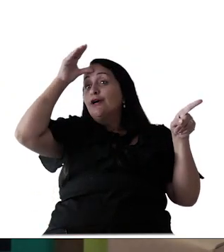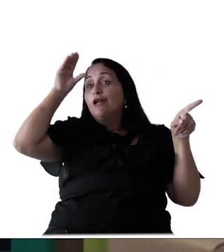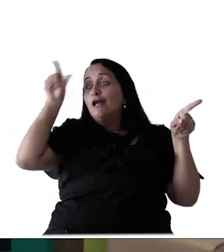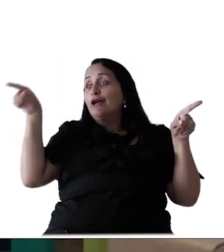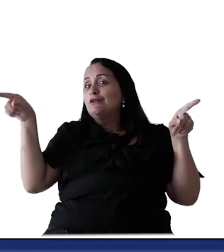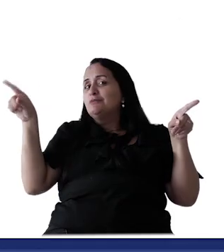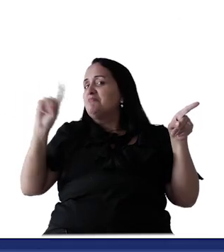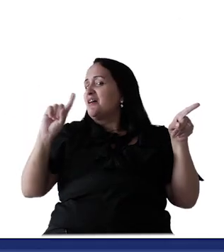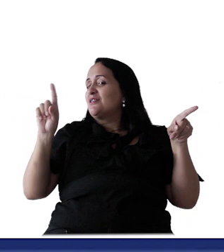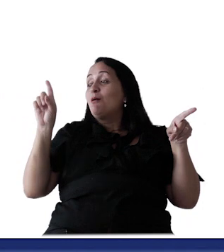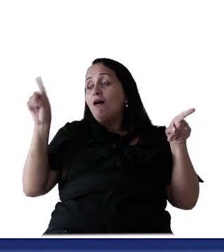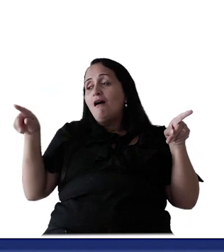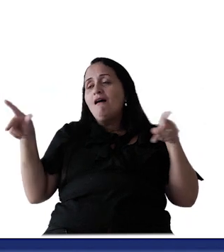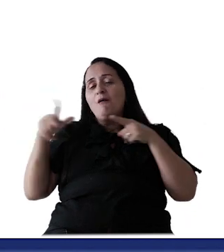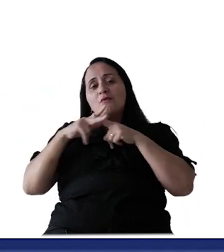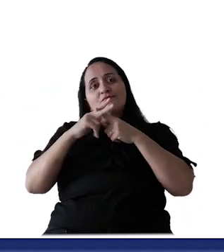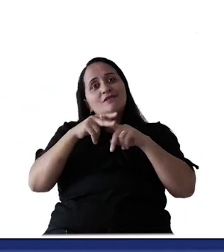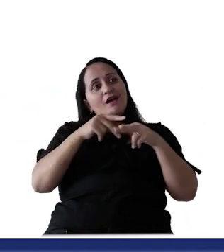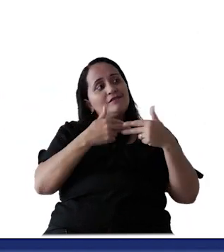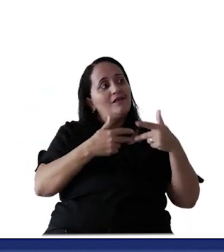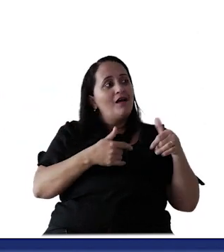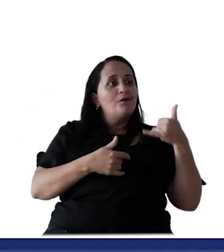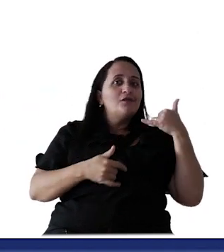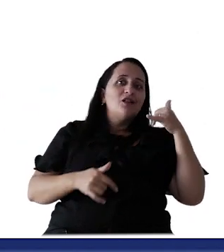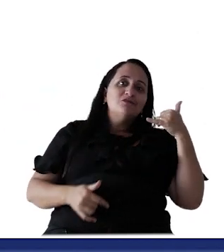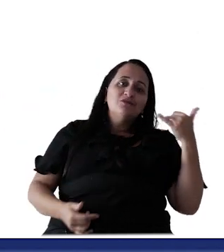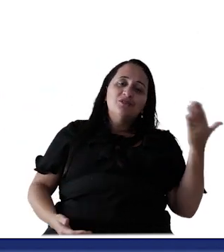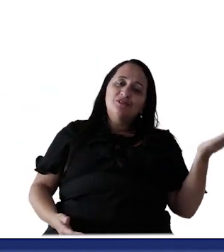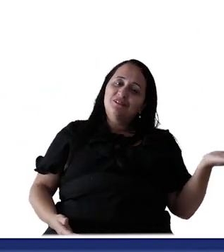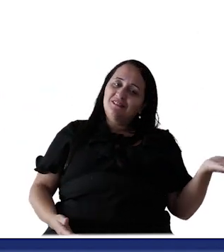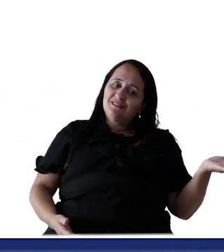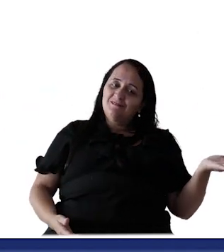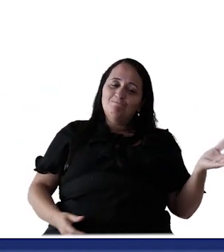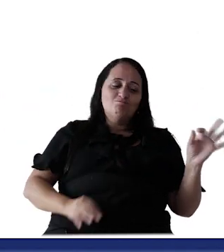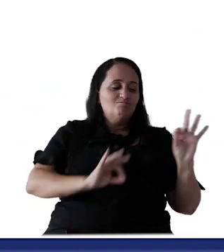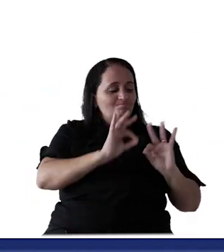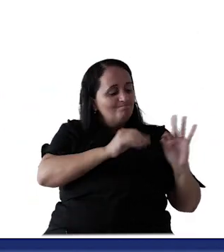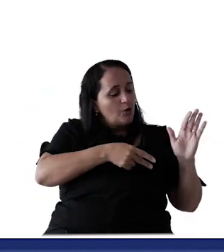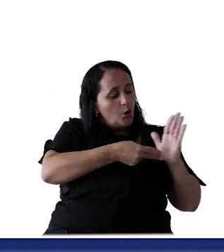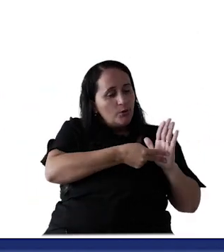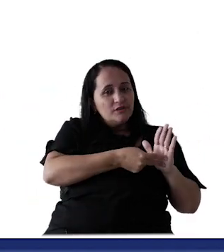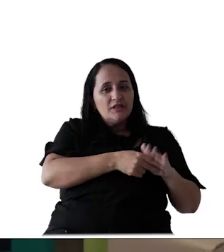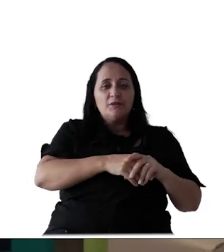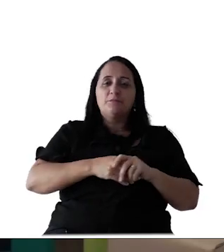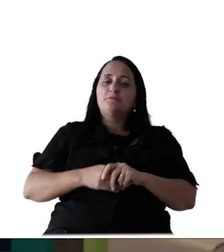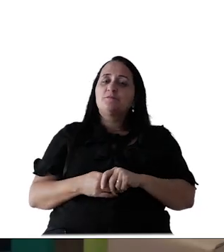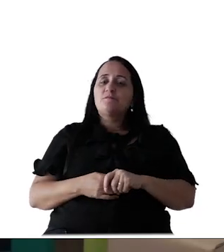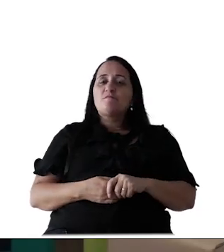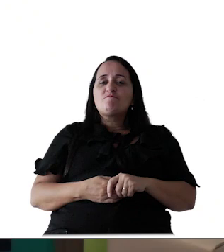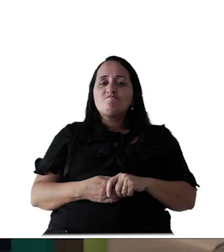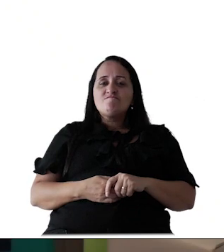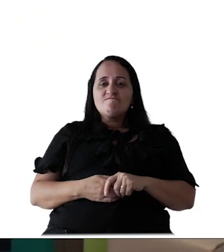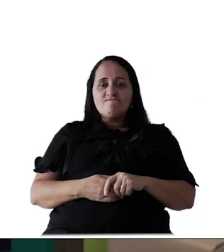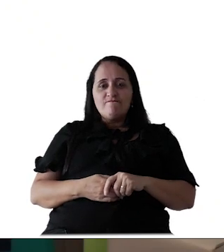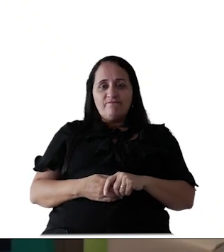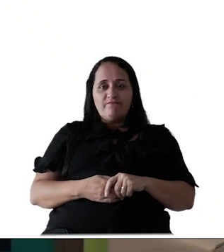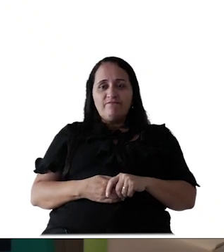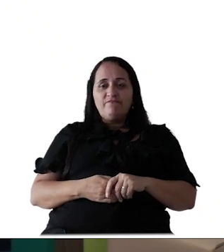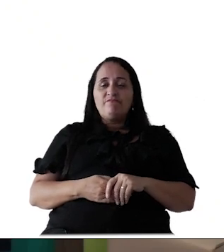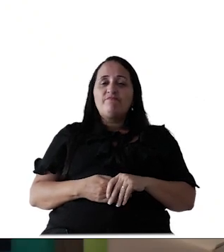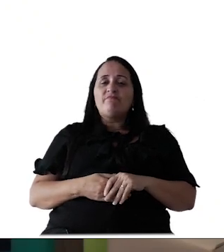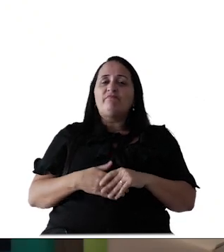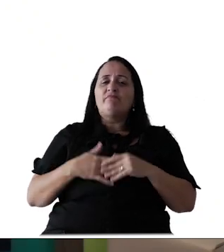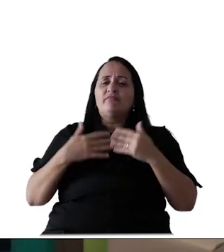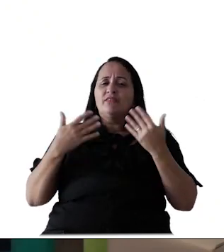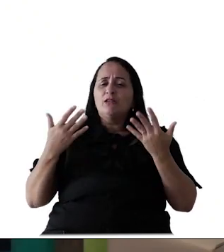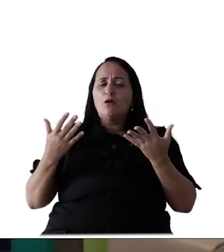cliente. As marcas linguísticas estão bem presentes, sim, nas tirinhas. É muito evidente o uso